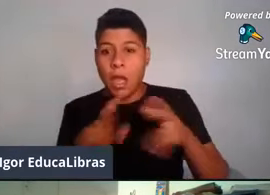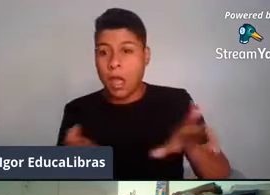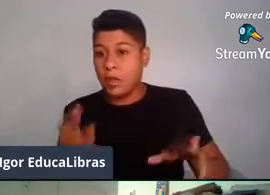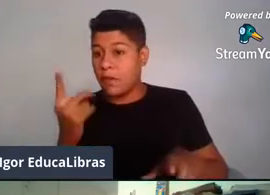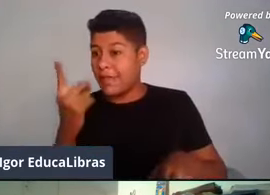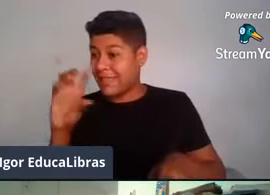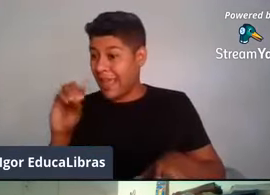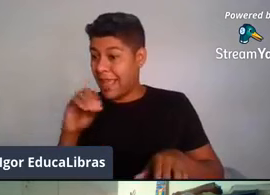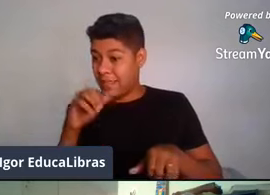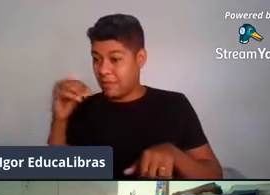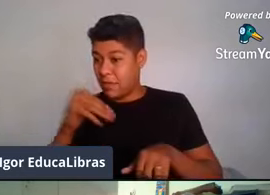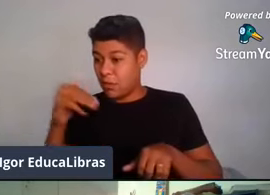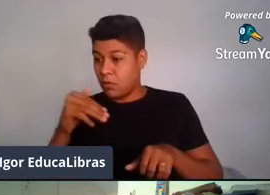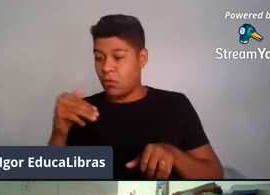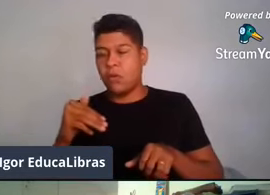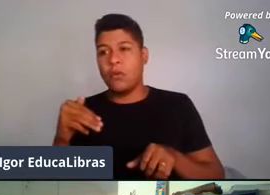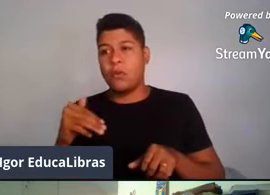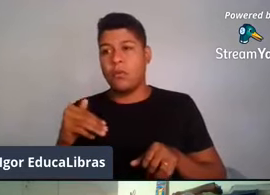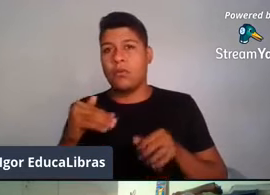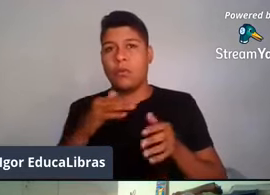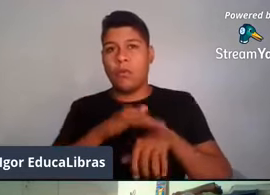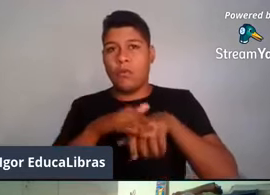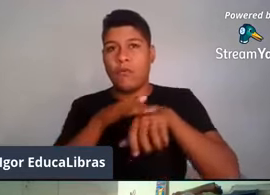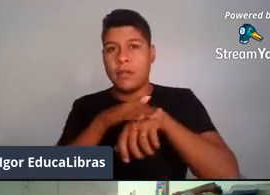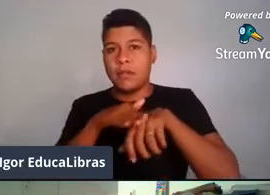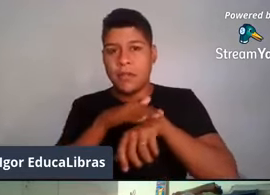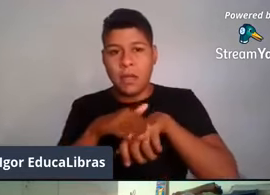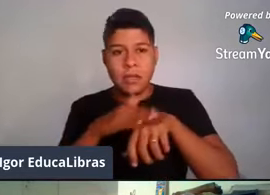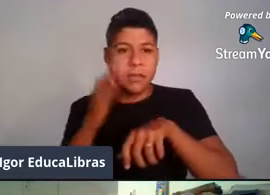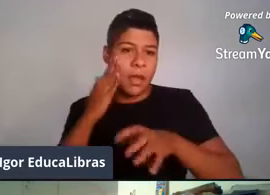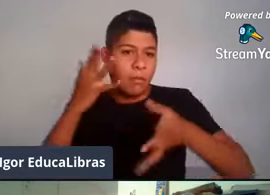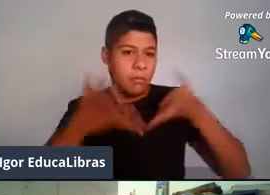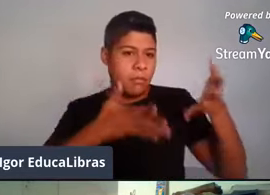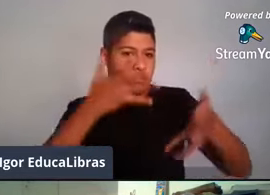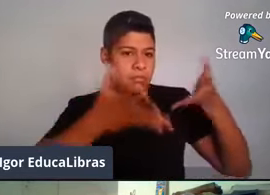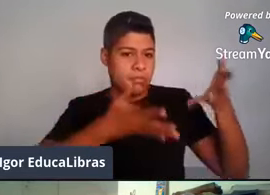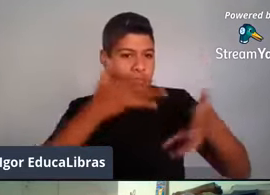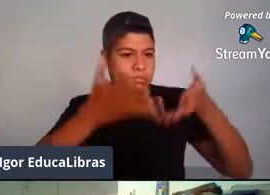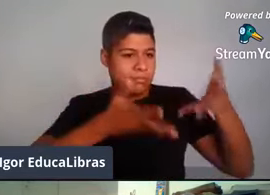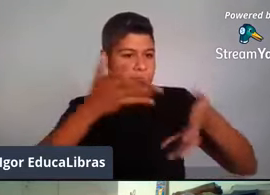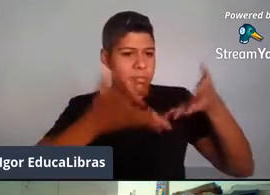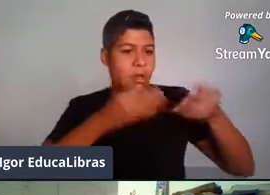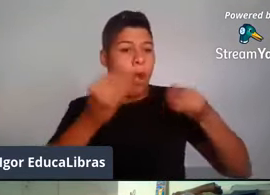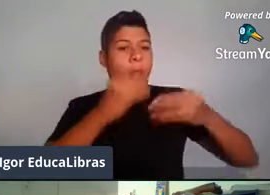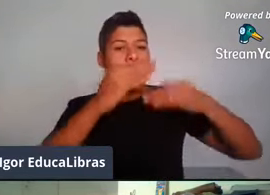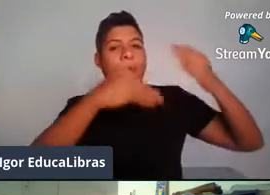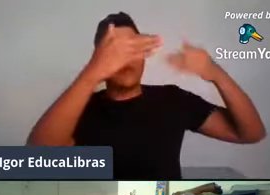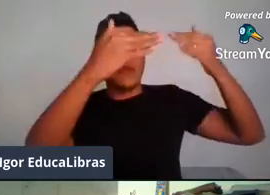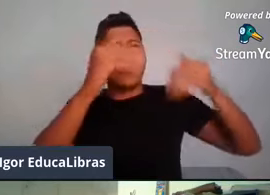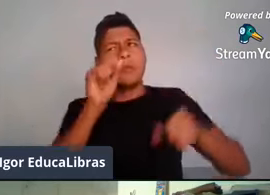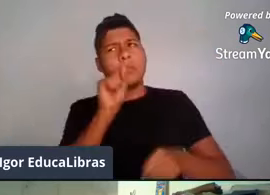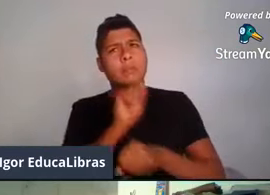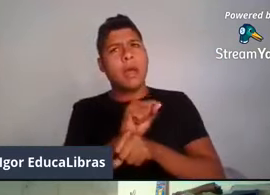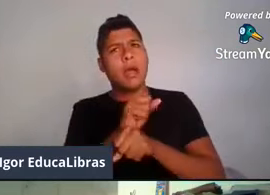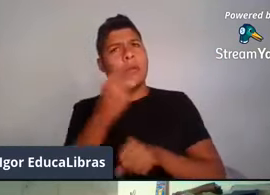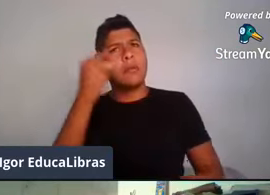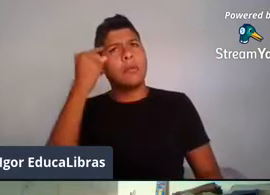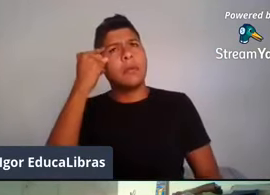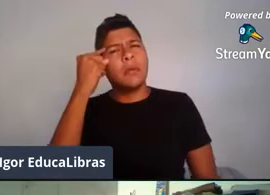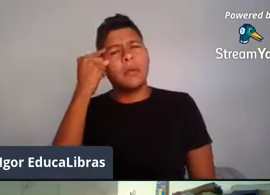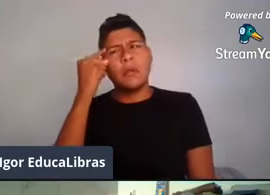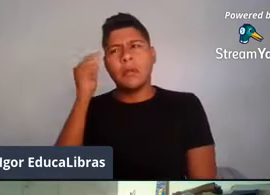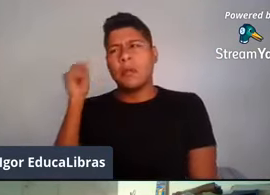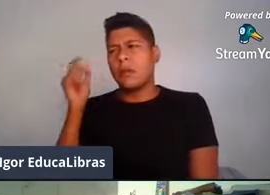para conversar, falar um oi, um bom dia, parte da sua produção já era. E aí que ela parou para refletir, né? Ela não